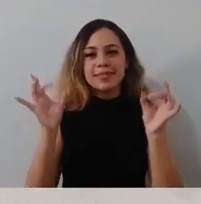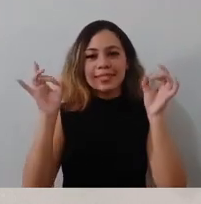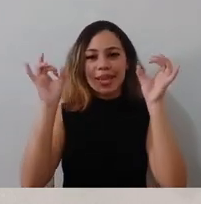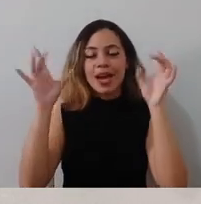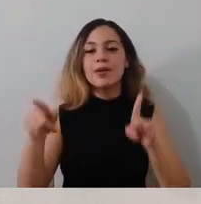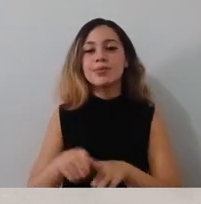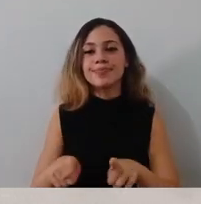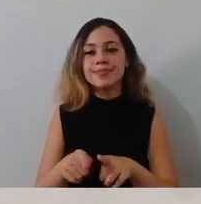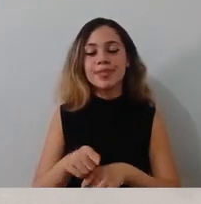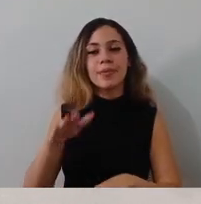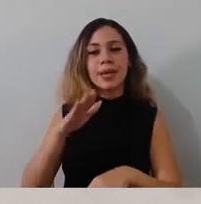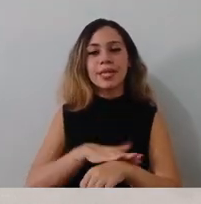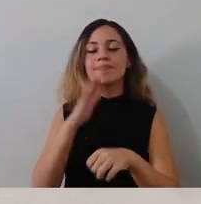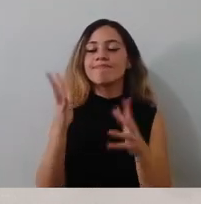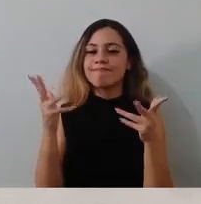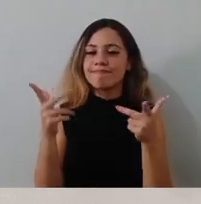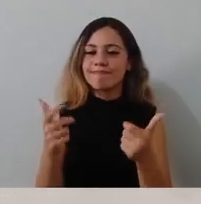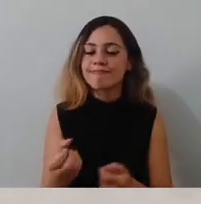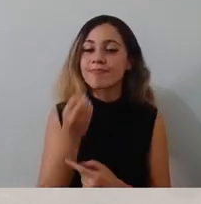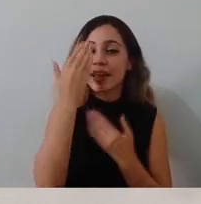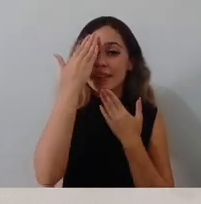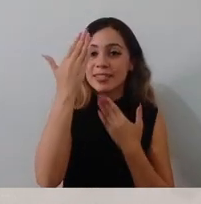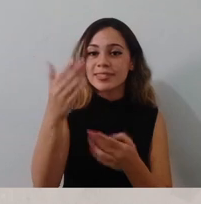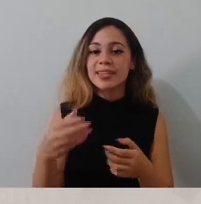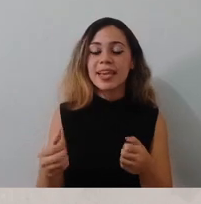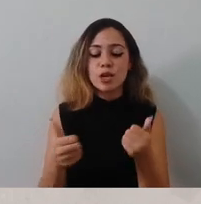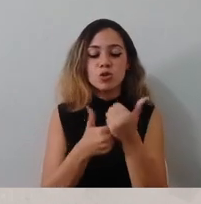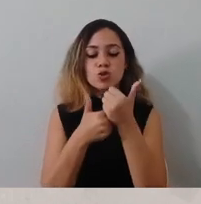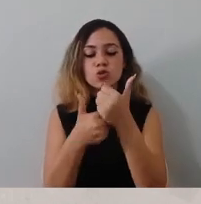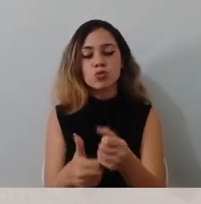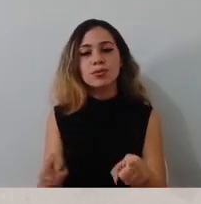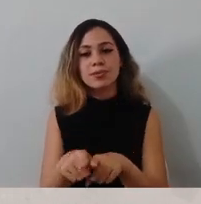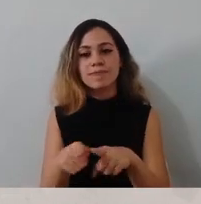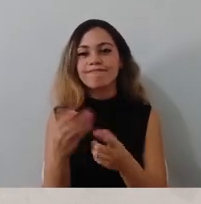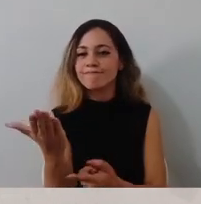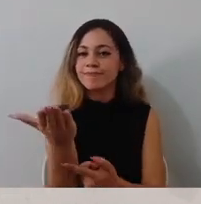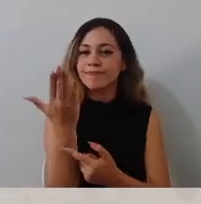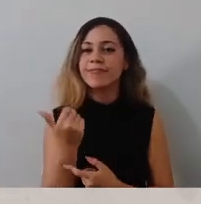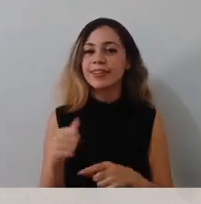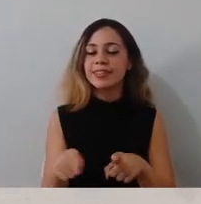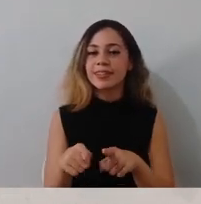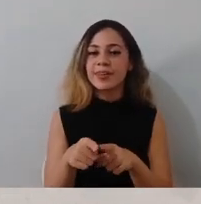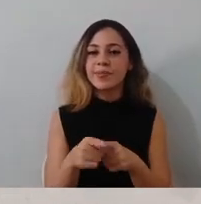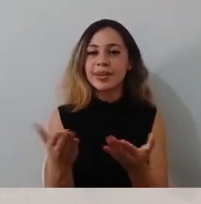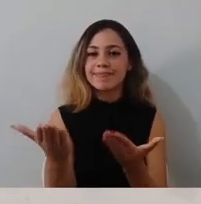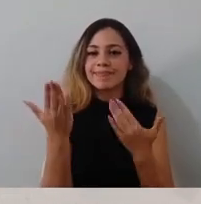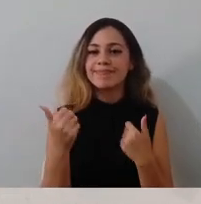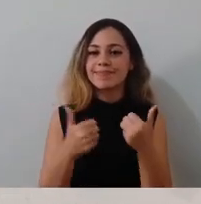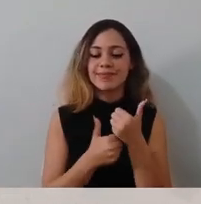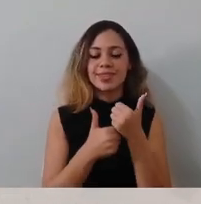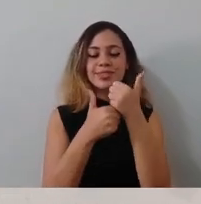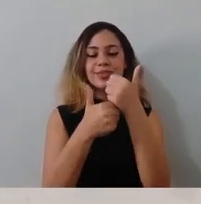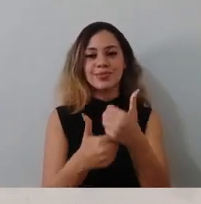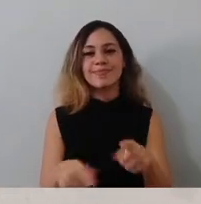para conseguir pegar as imagens da forma mais detalhada. Quero agradecer a sua companhia, junte-se a nós, venha assistir os nossos episódios e